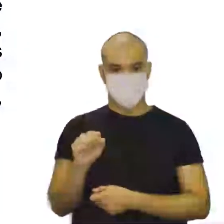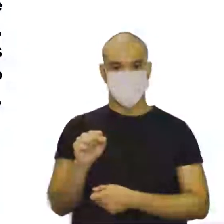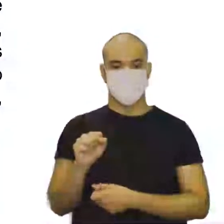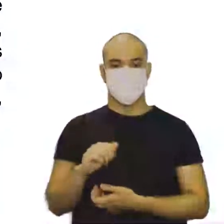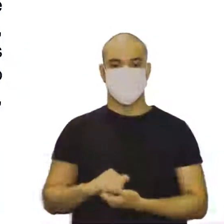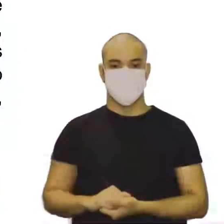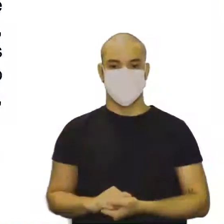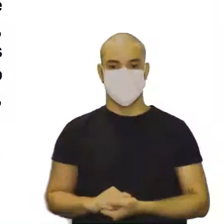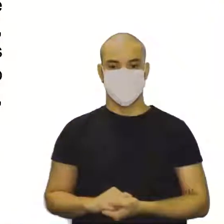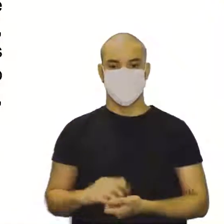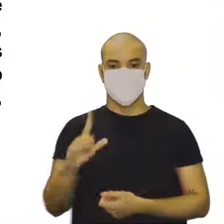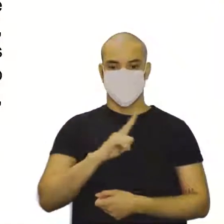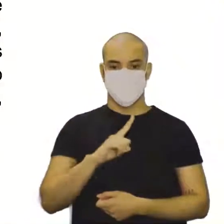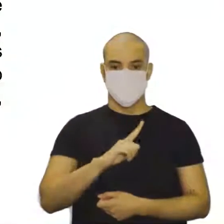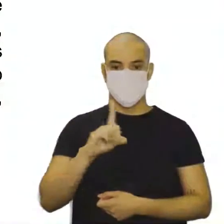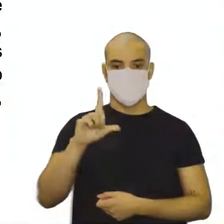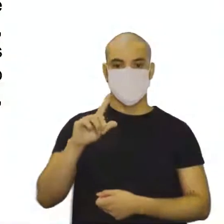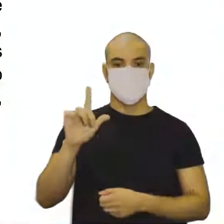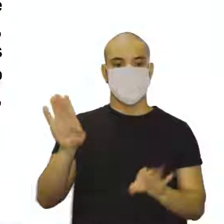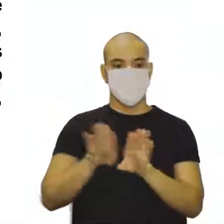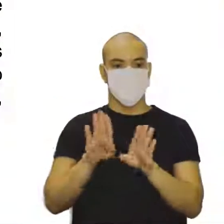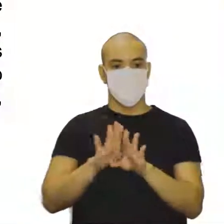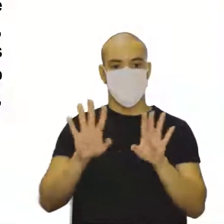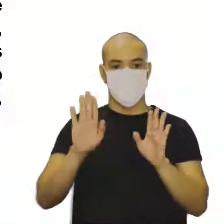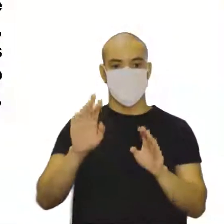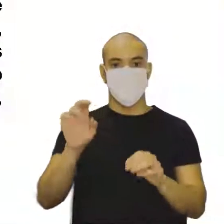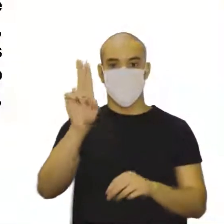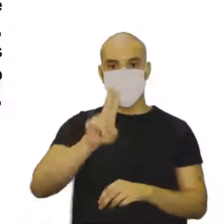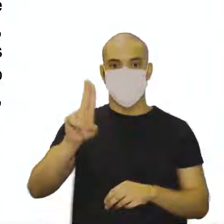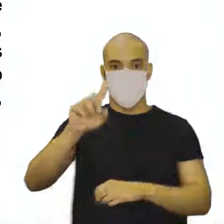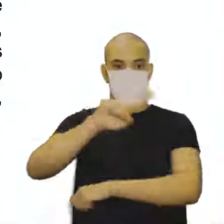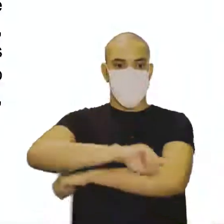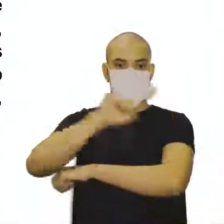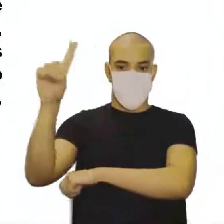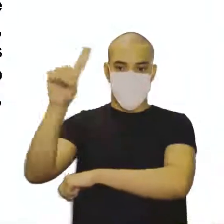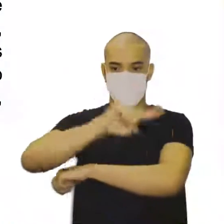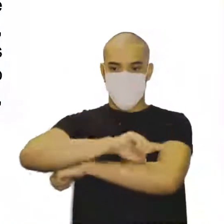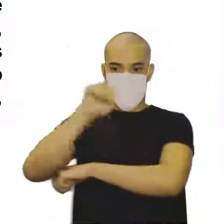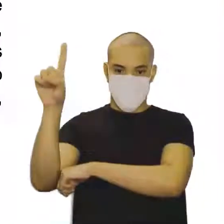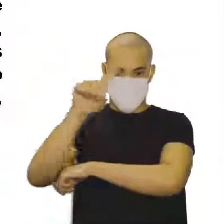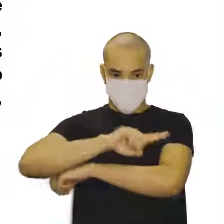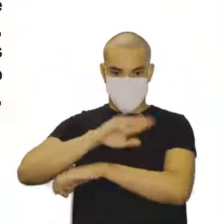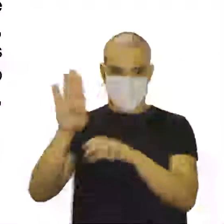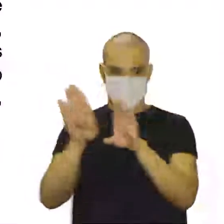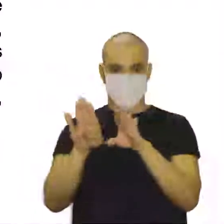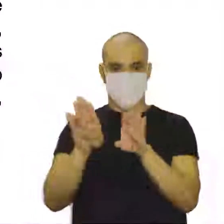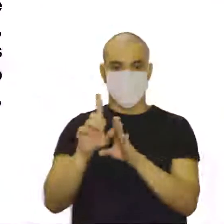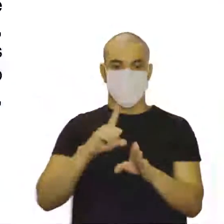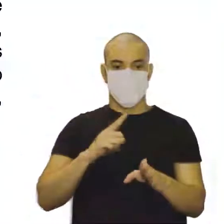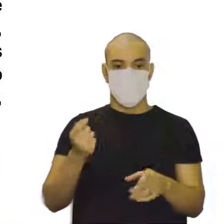por exemplo, limpadores de para-brisas, tá? Lanternas,